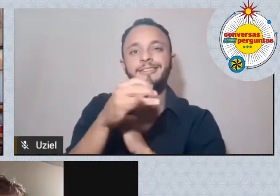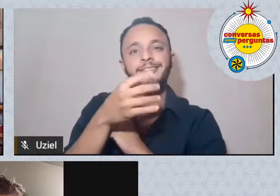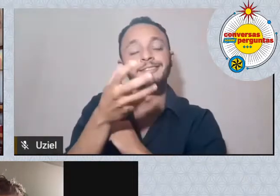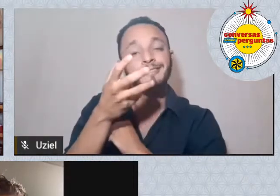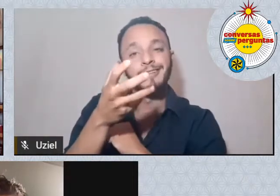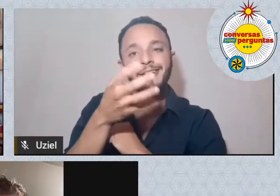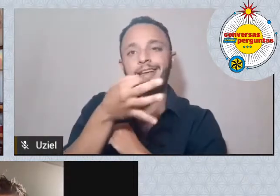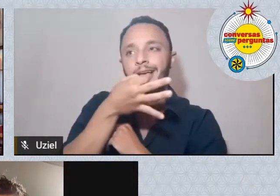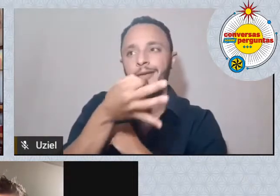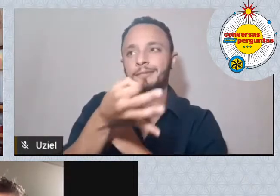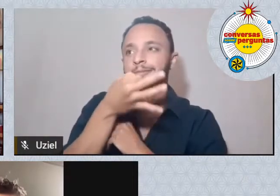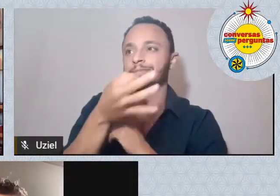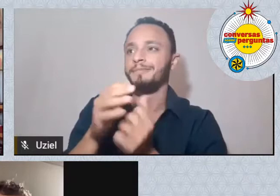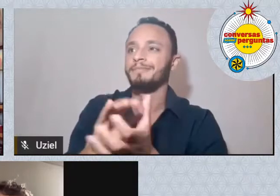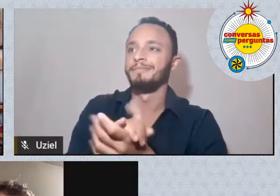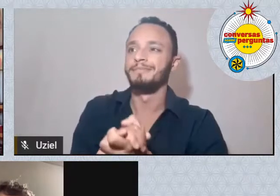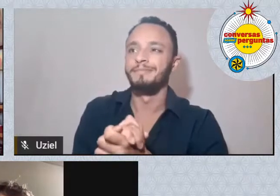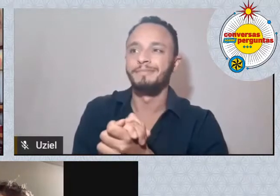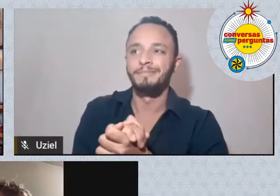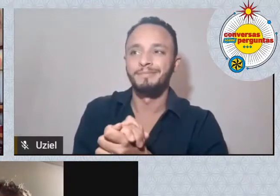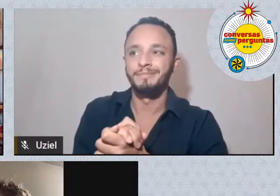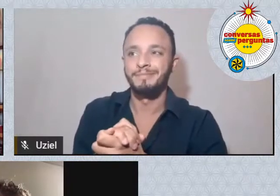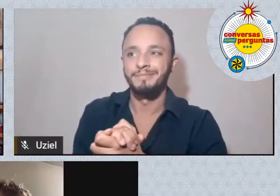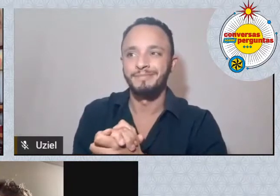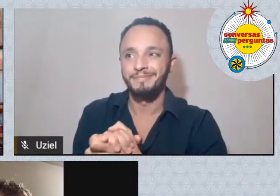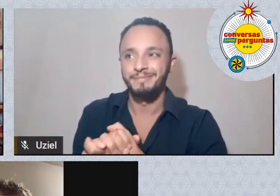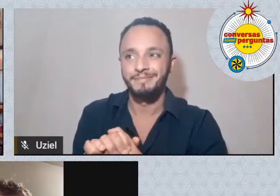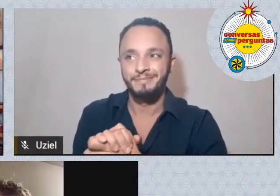tem mais um tempinho. A próxima vai ser da